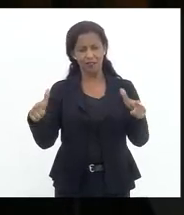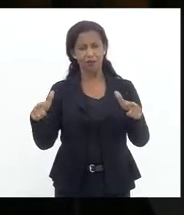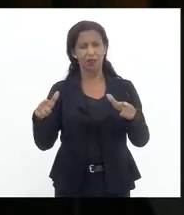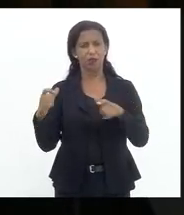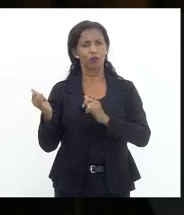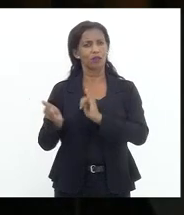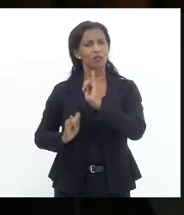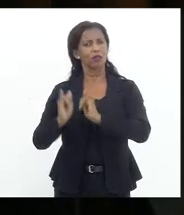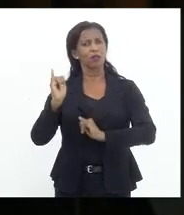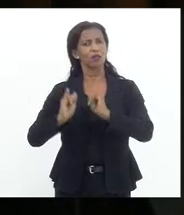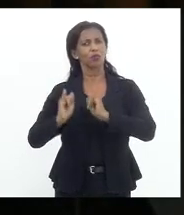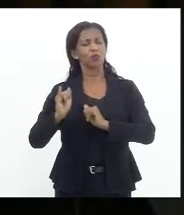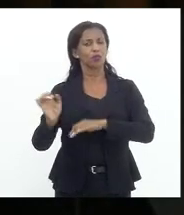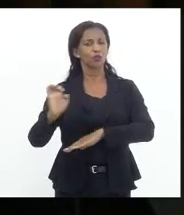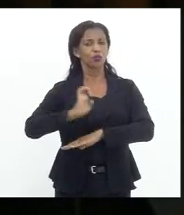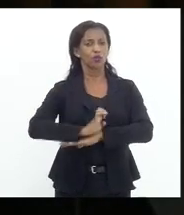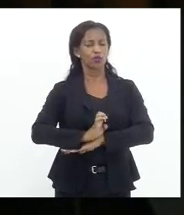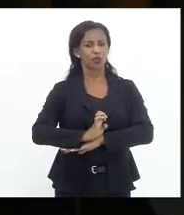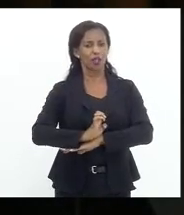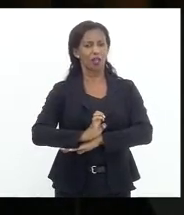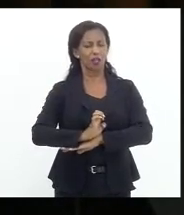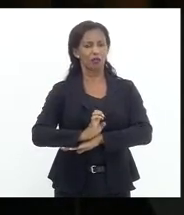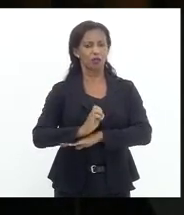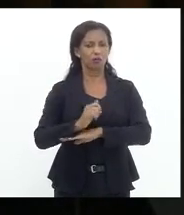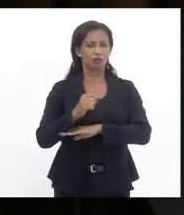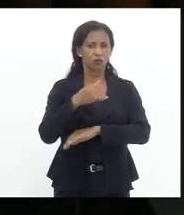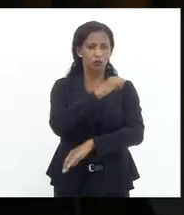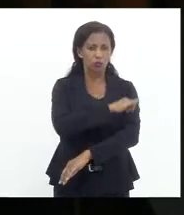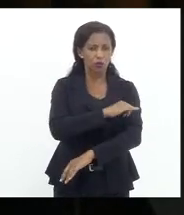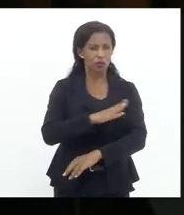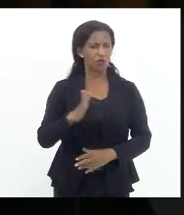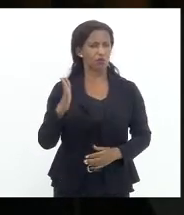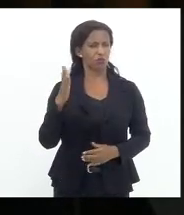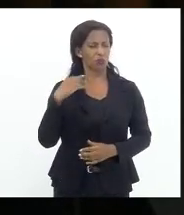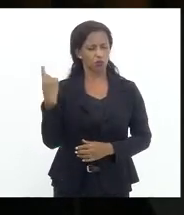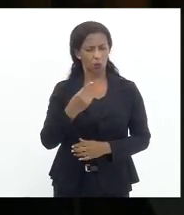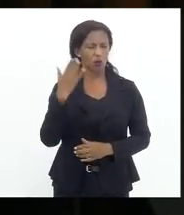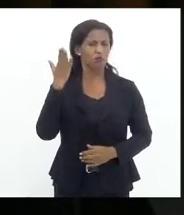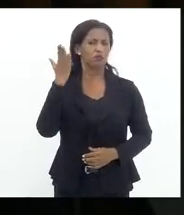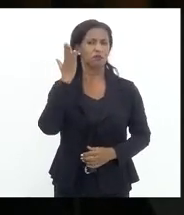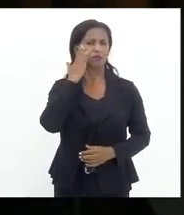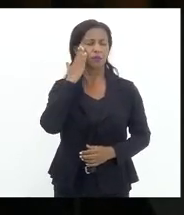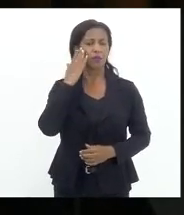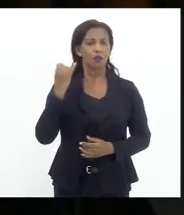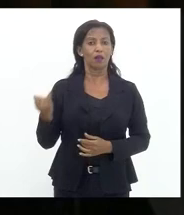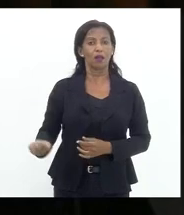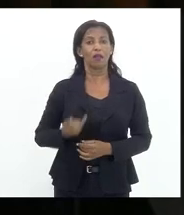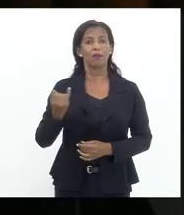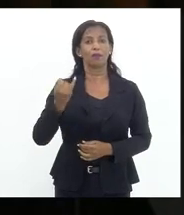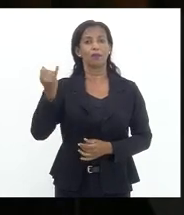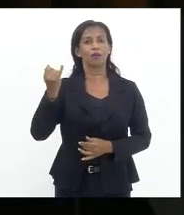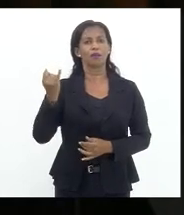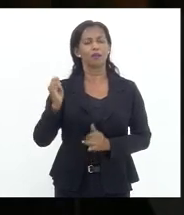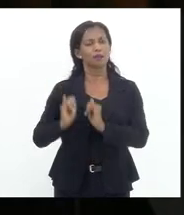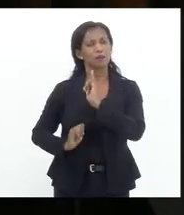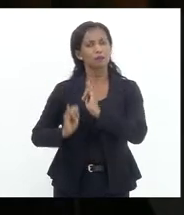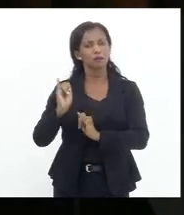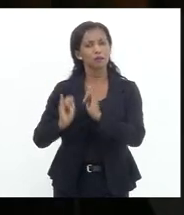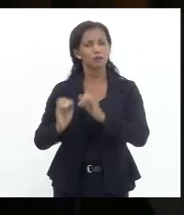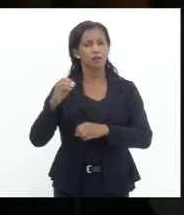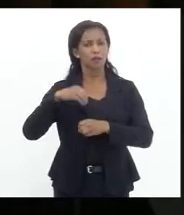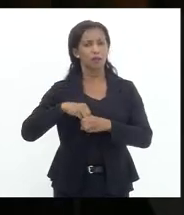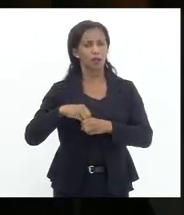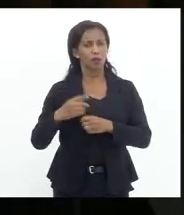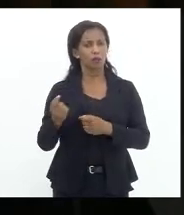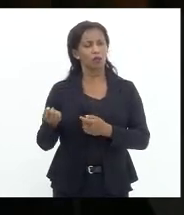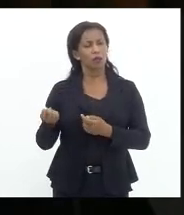naval no nosso estado do Rio de Janeiro, sabedores que somos da importância dessa indústria para a economia, na geração